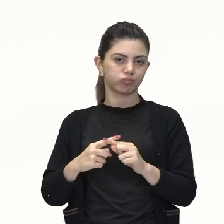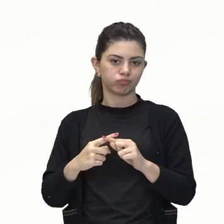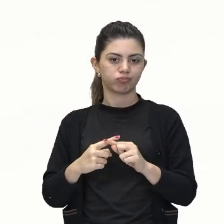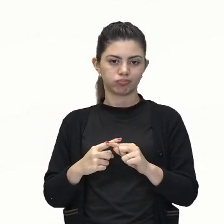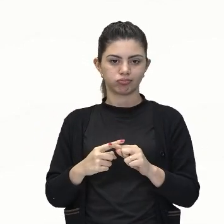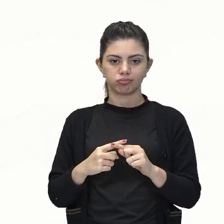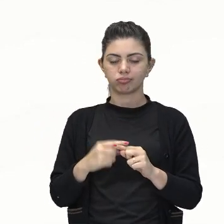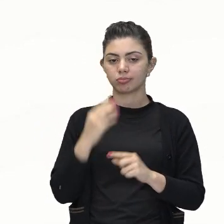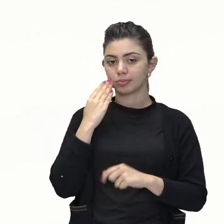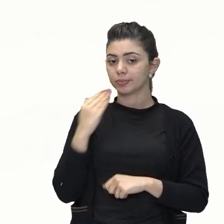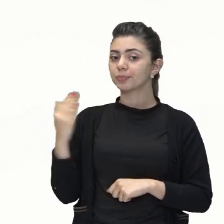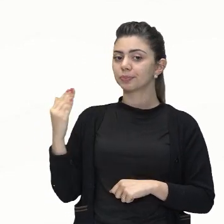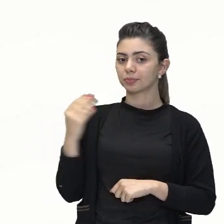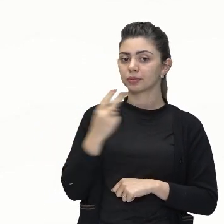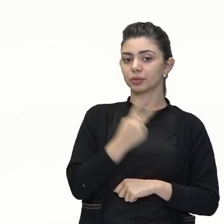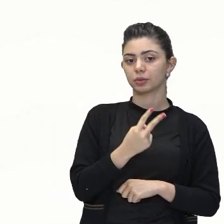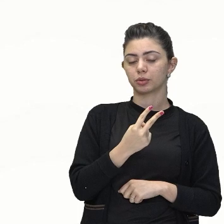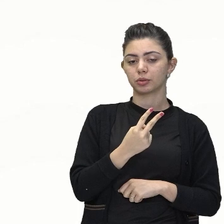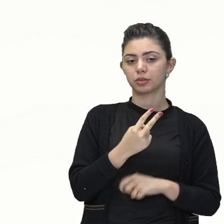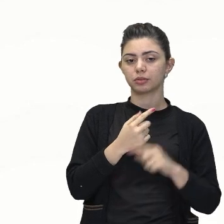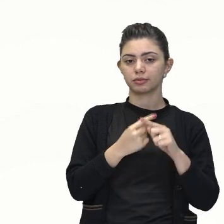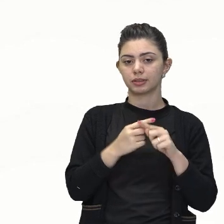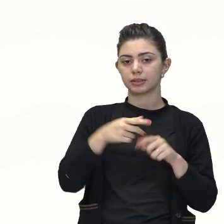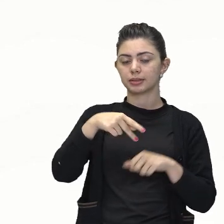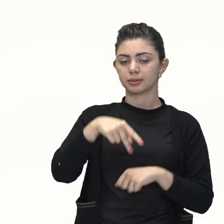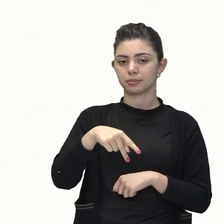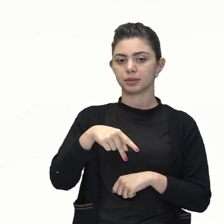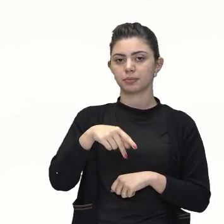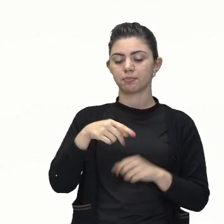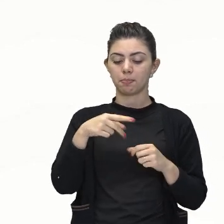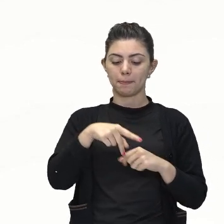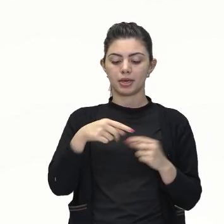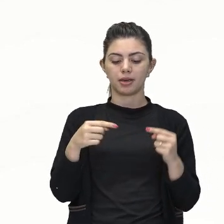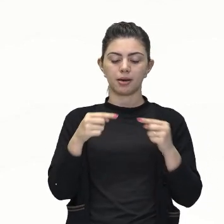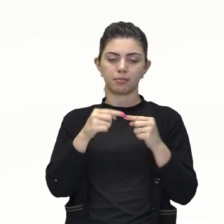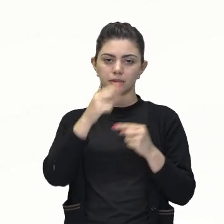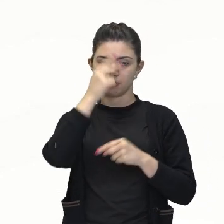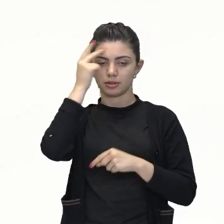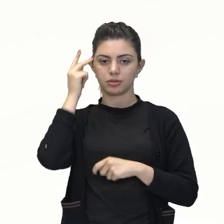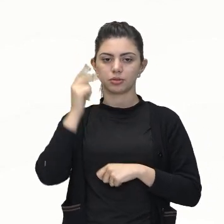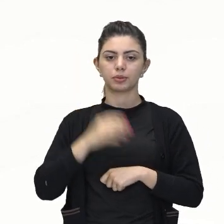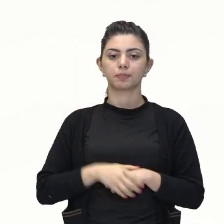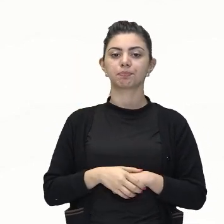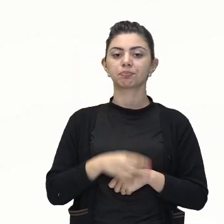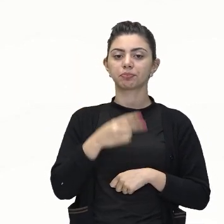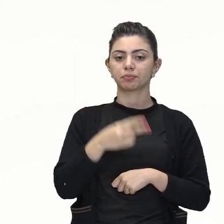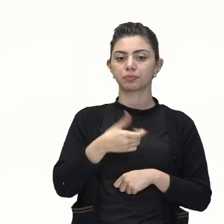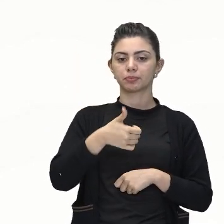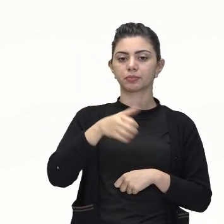seja, 2 vezes P, que é a quantidade de pessoas, é igual a